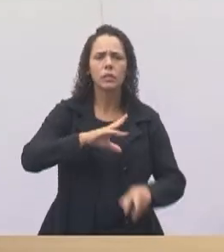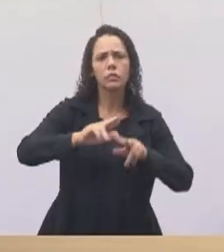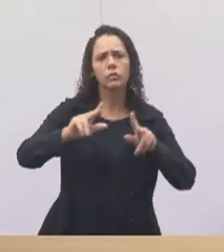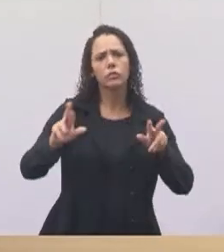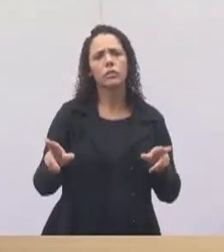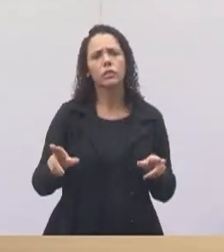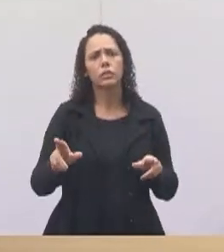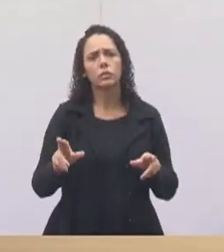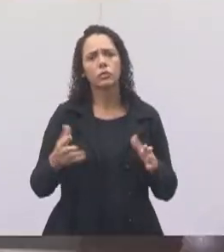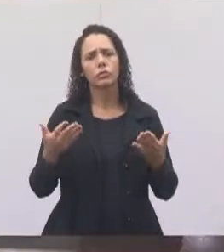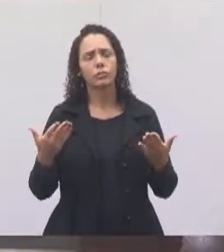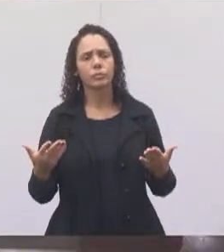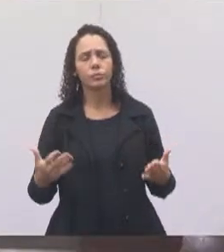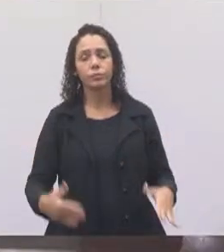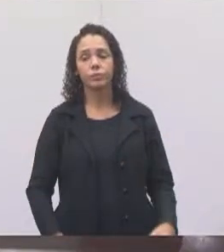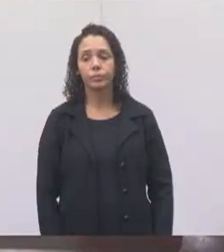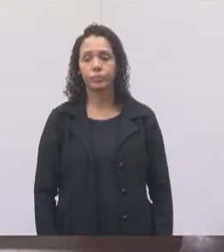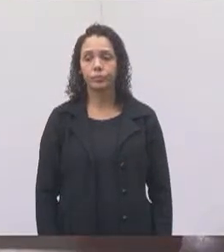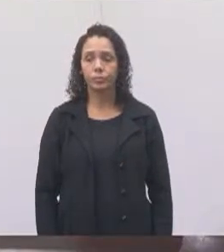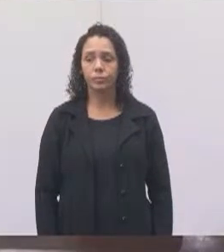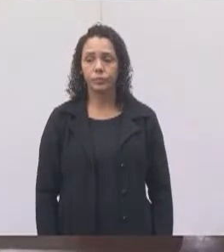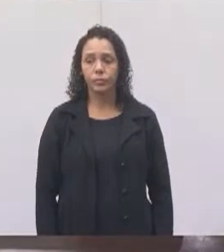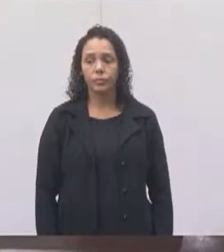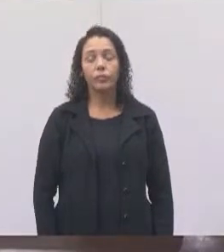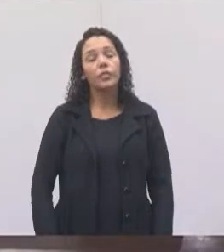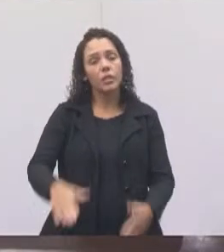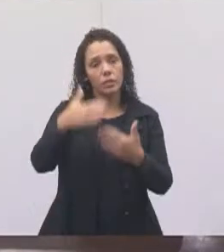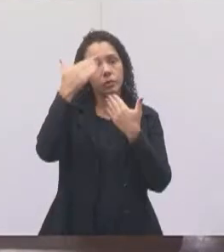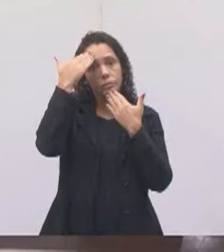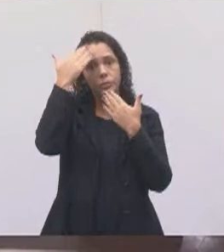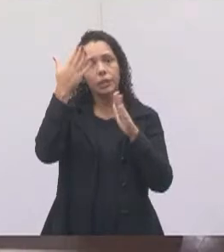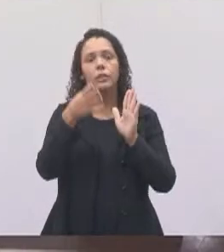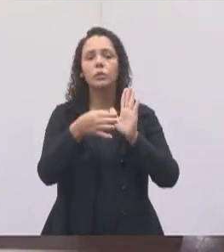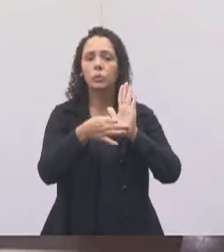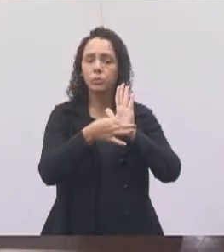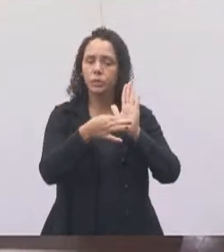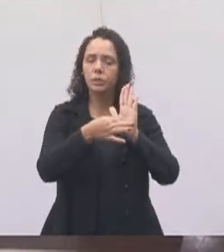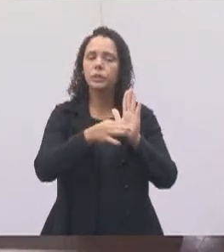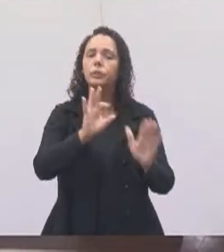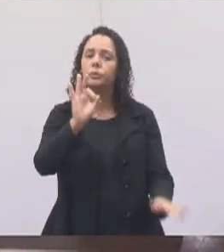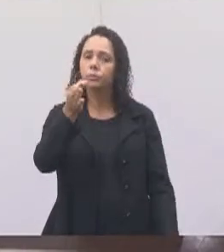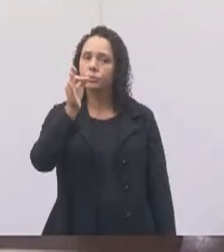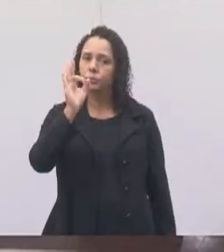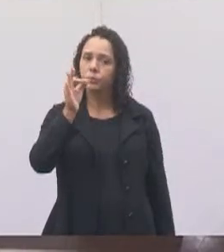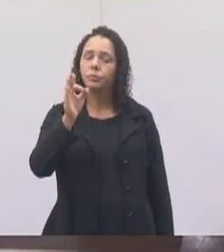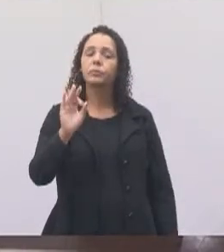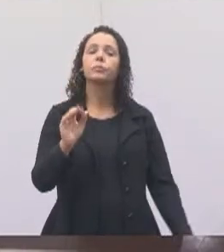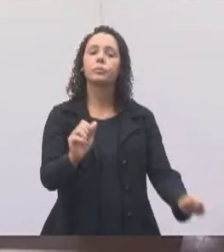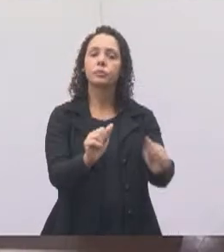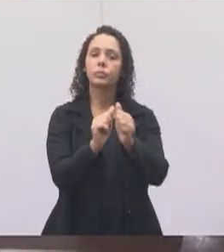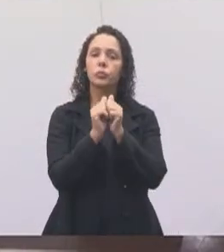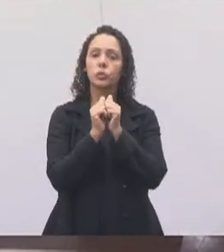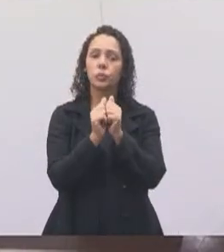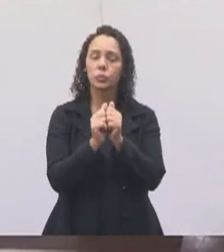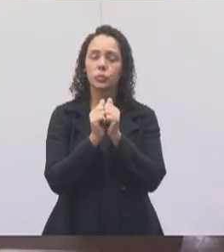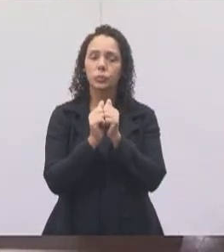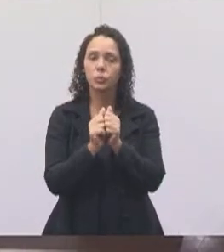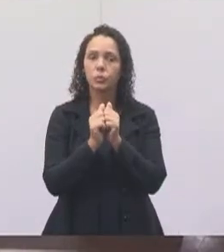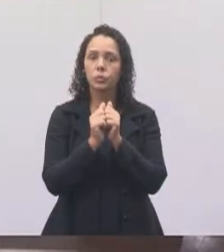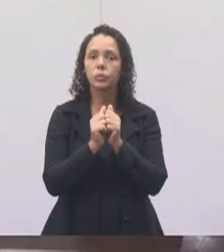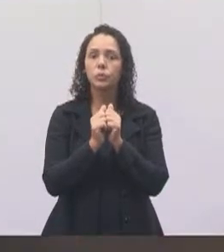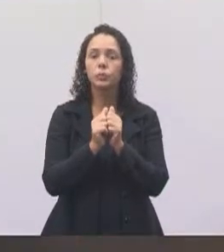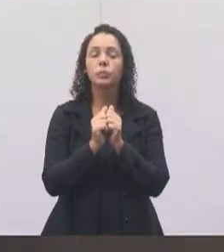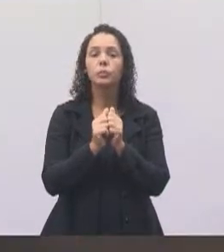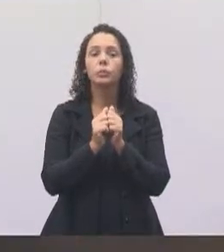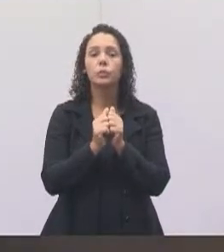todos. Pois não, vereadora? Obrigada pela tua fala, é isso mesmo, nós estamos juntos. Eu acho que é exatamente isso, não dá